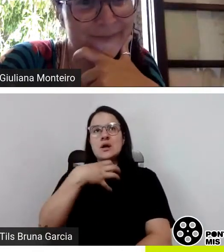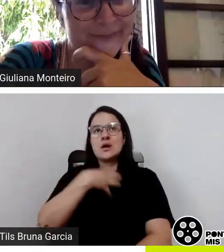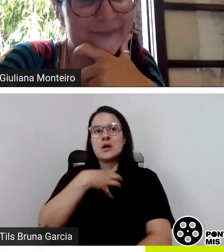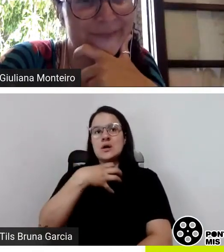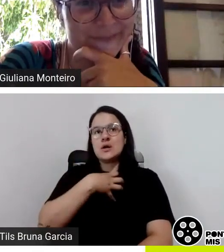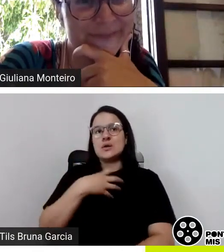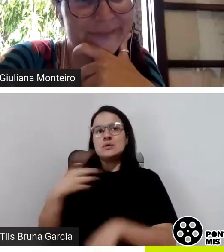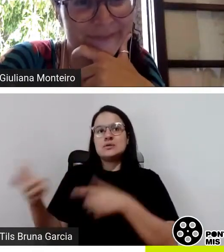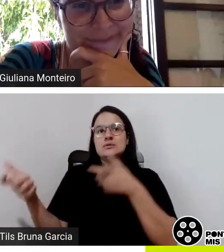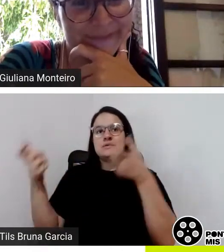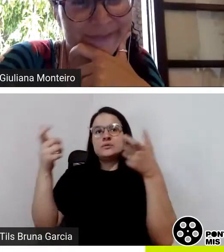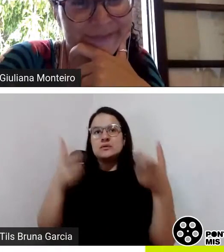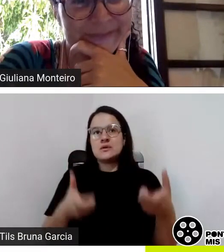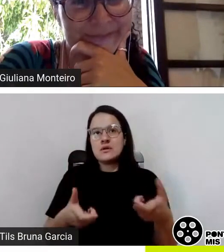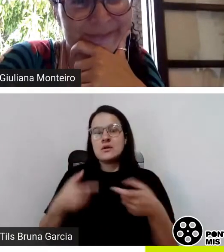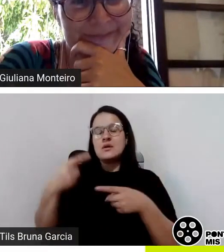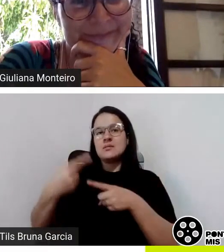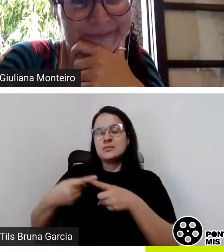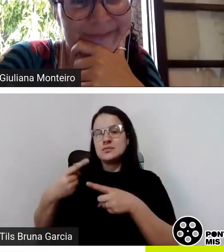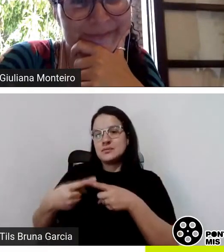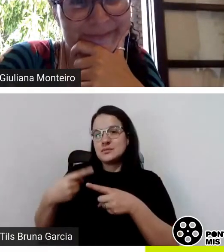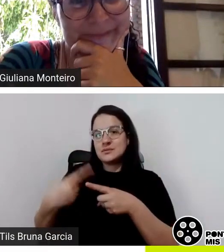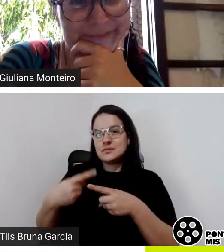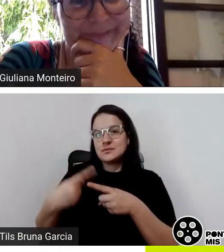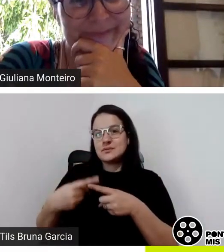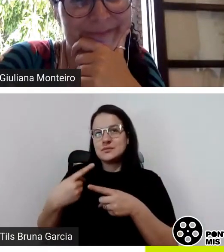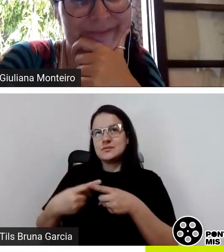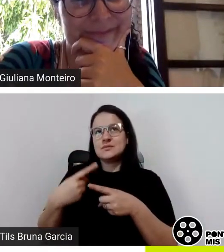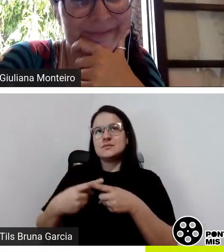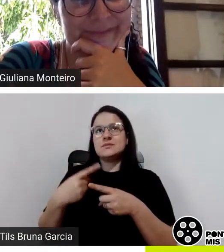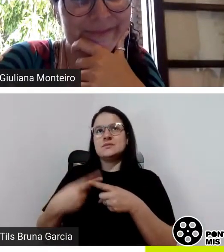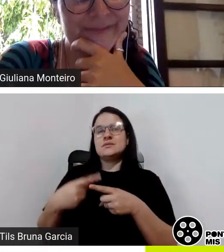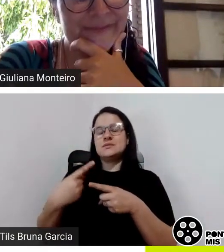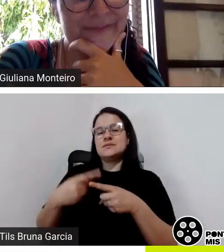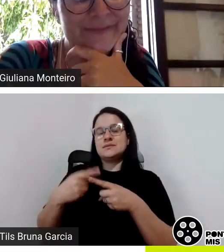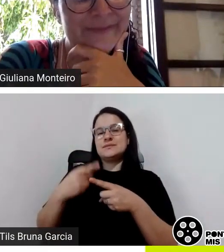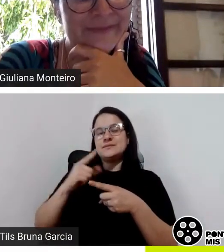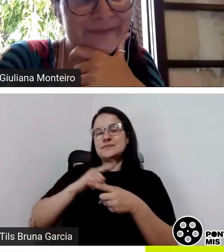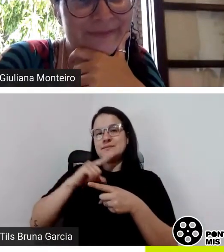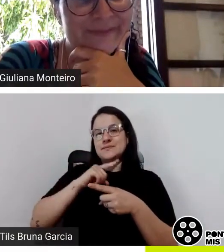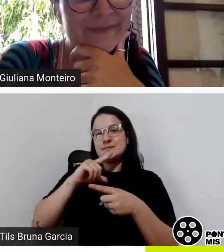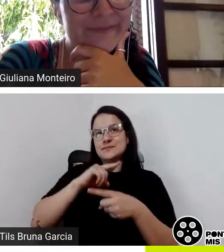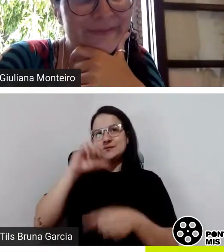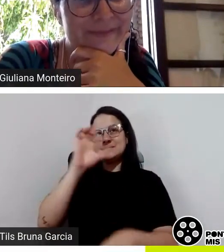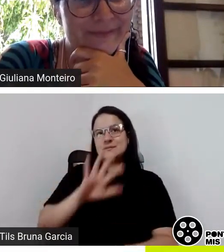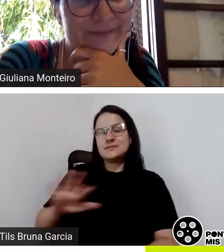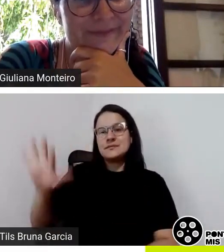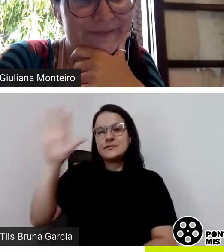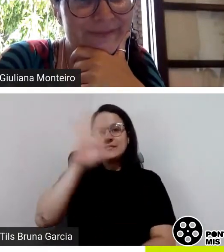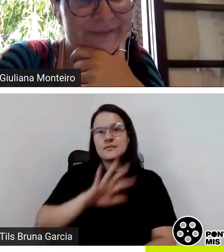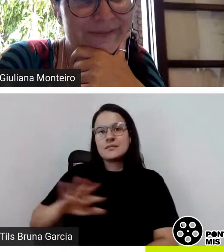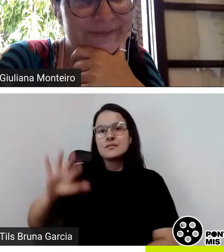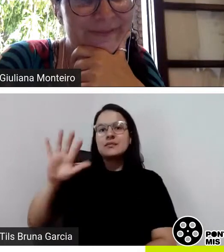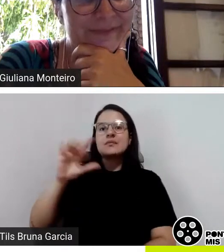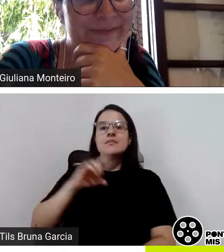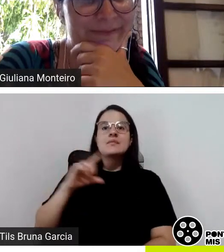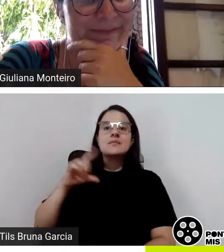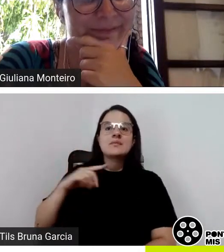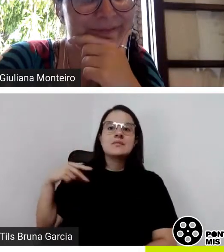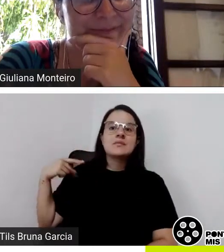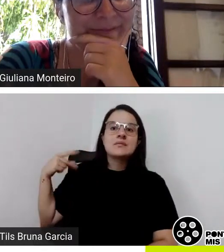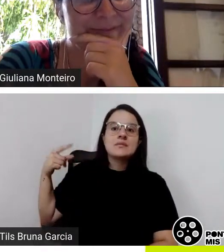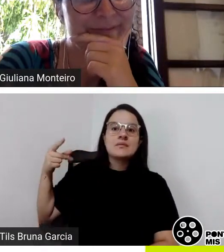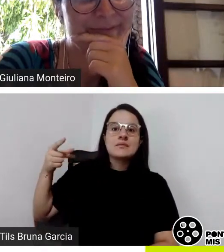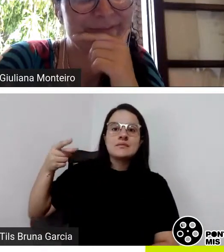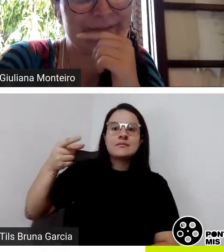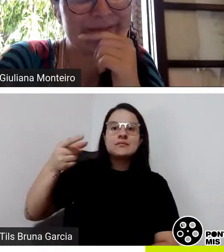muito melhor do que a minha quando fiz meu primeiro longa-metragem Houve Uma Vez Dois Verões. Esse celular aqui é muito melhor a